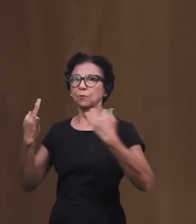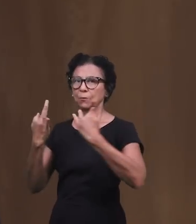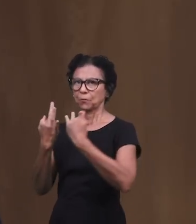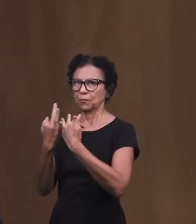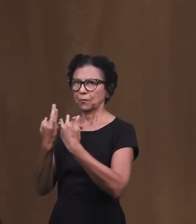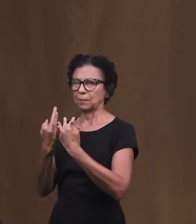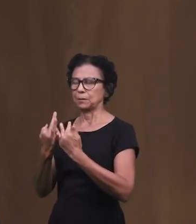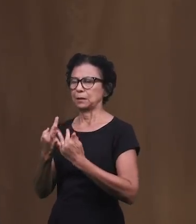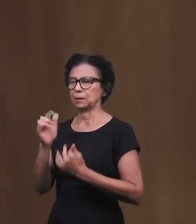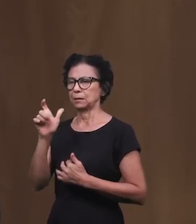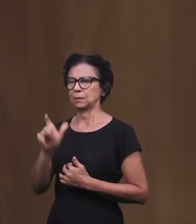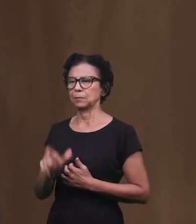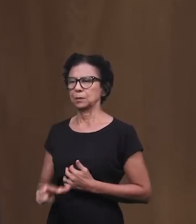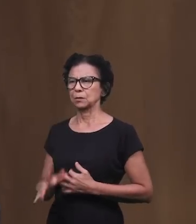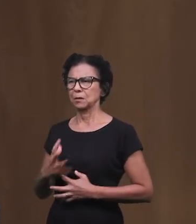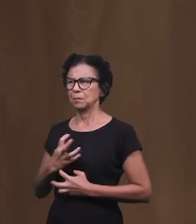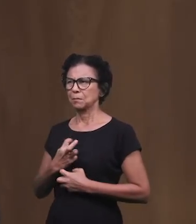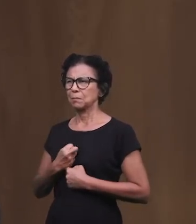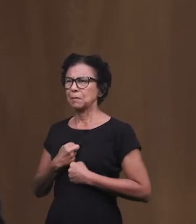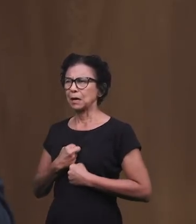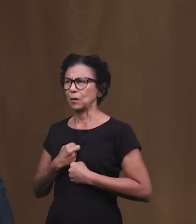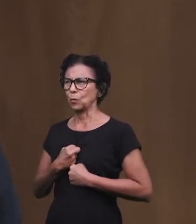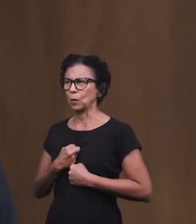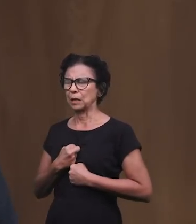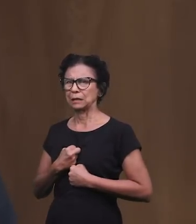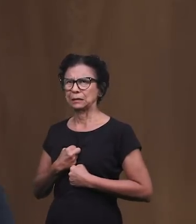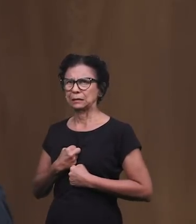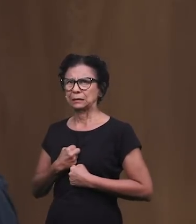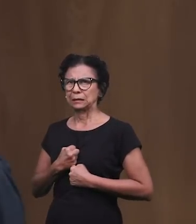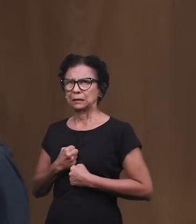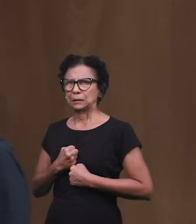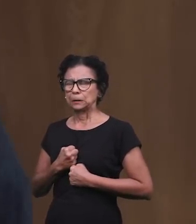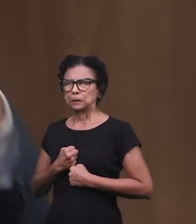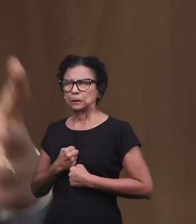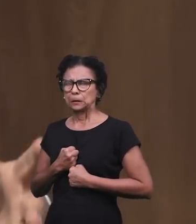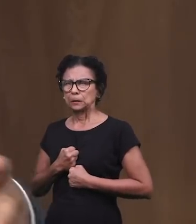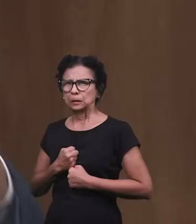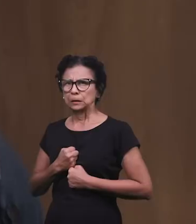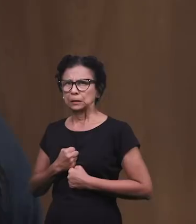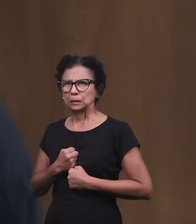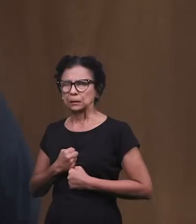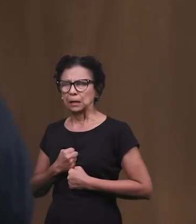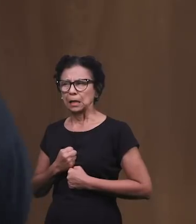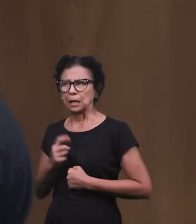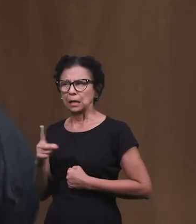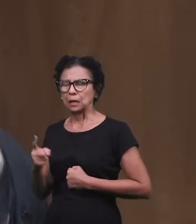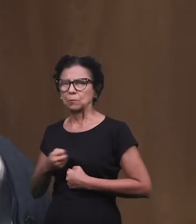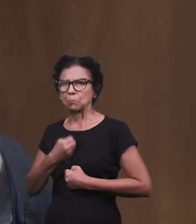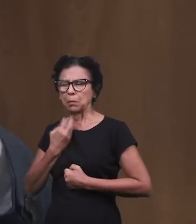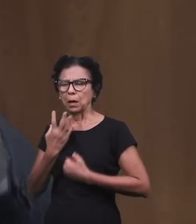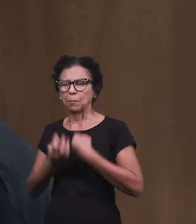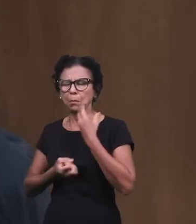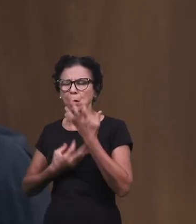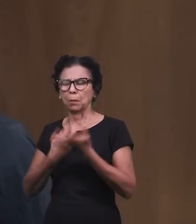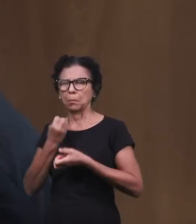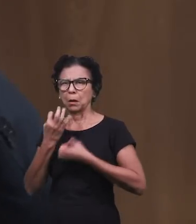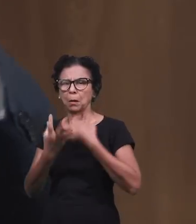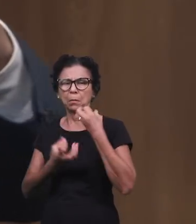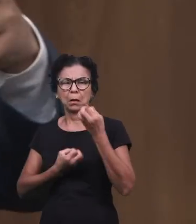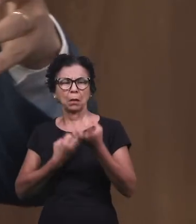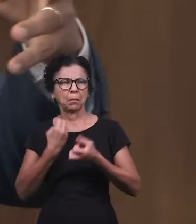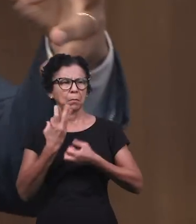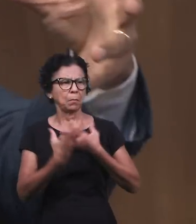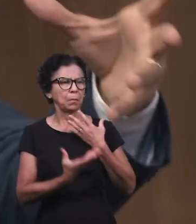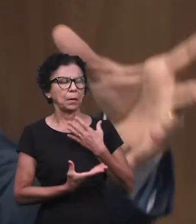magoado. Aquela mágoa é uma raiz de amargura. Ela brota, ele começa a falar daquela mágoa para os seus familiares, espalha